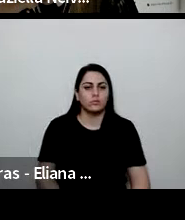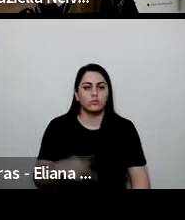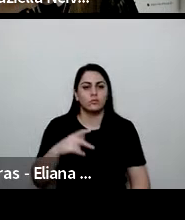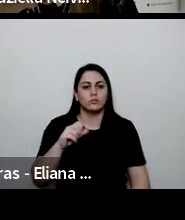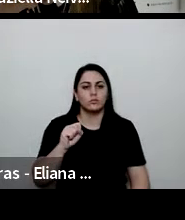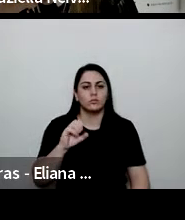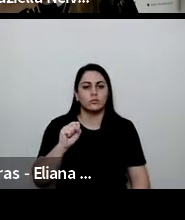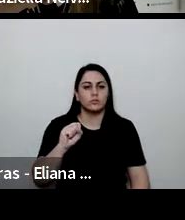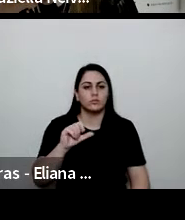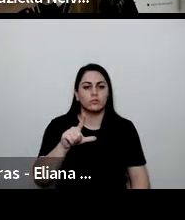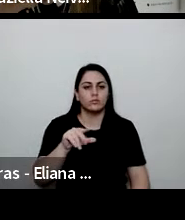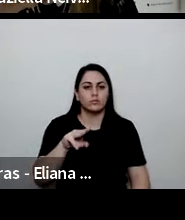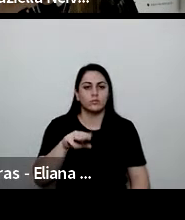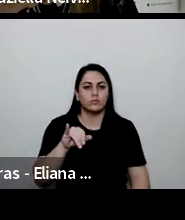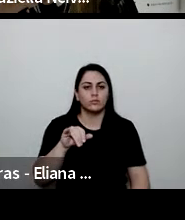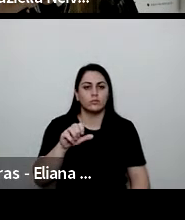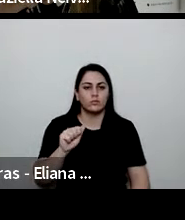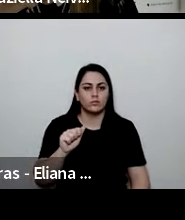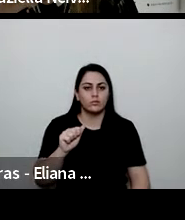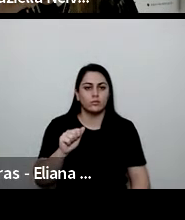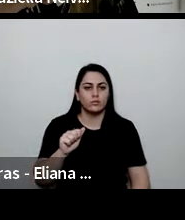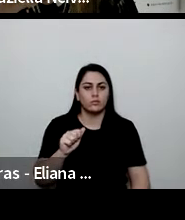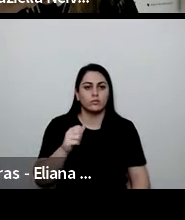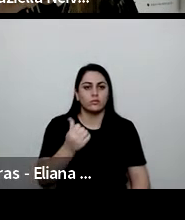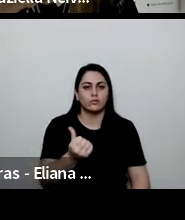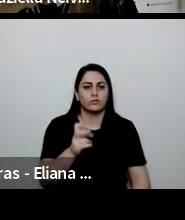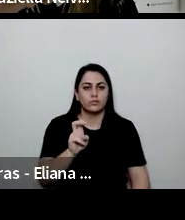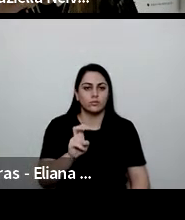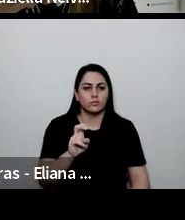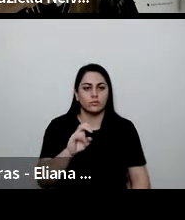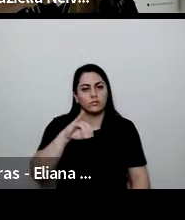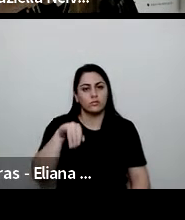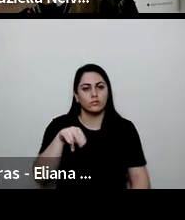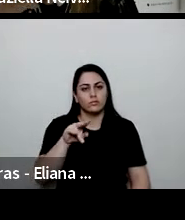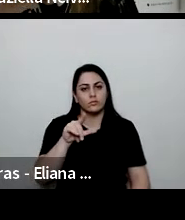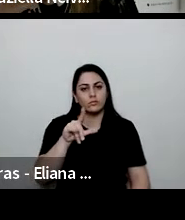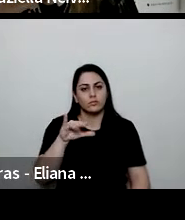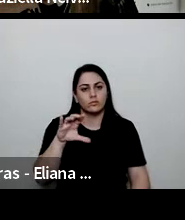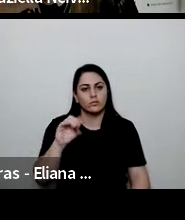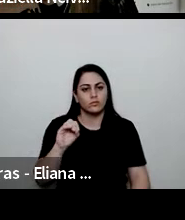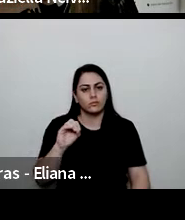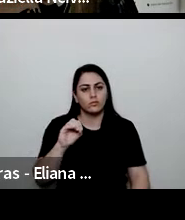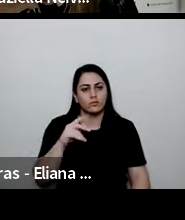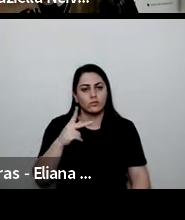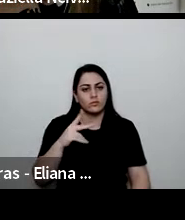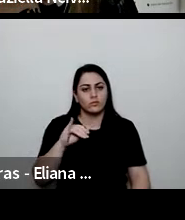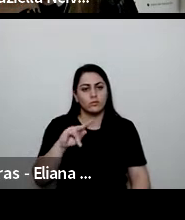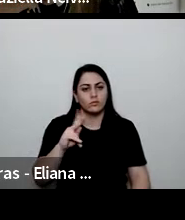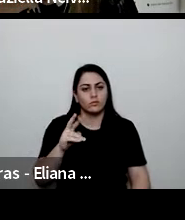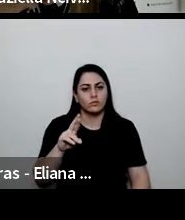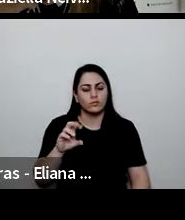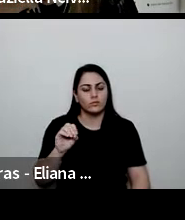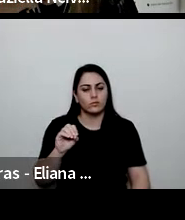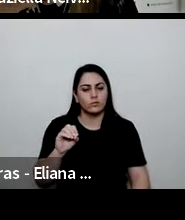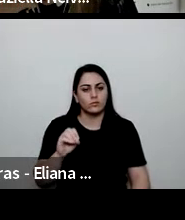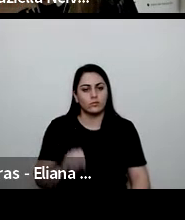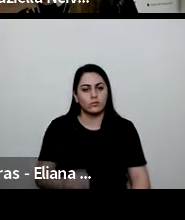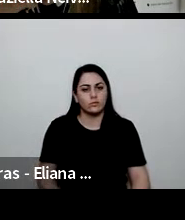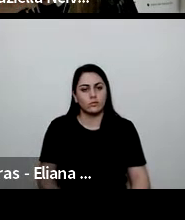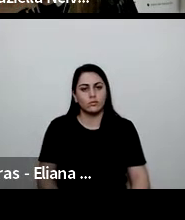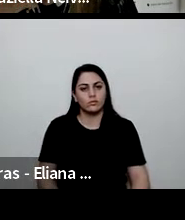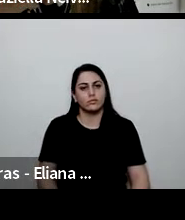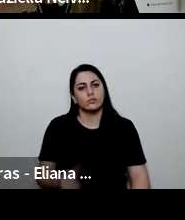movimento 65 Júlio Pinheiro e uma imagenzinha e os que têm